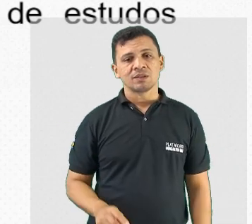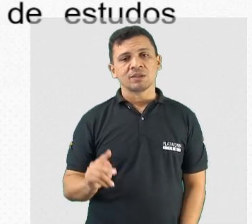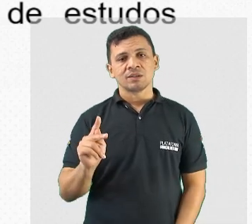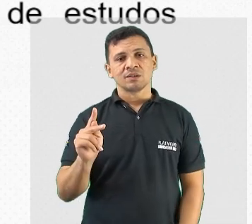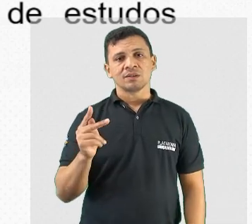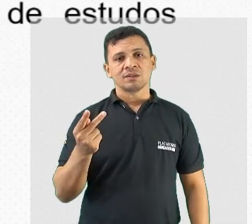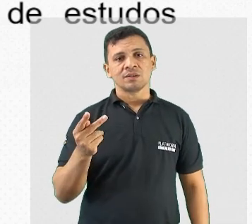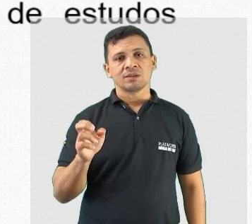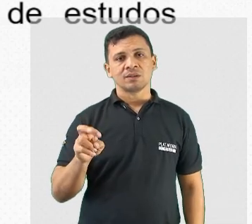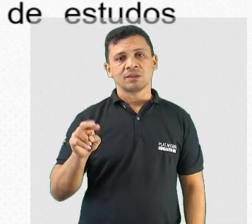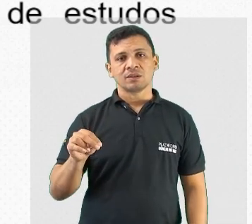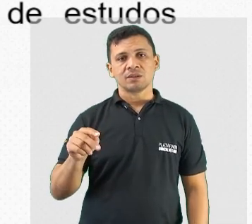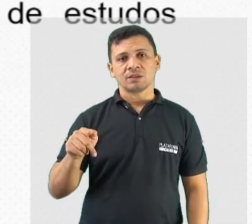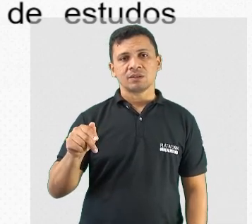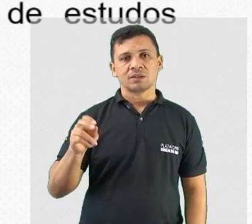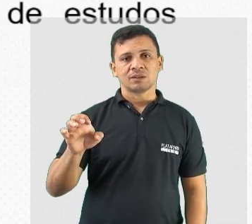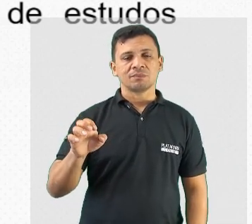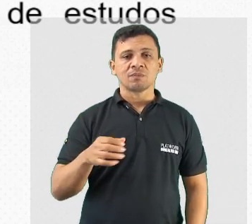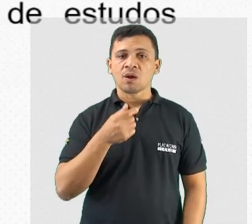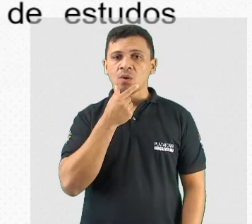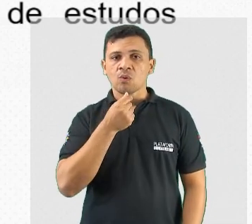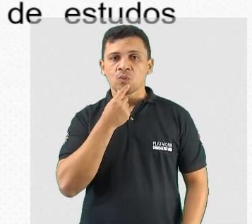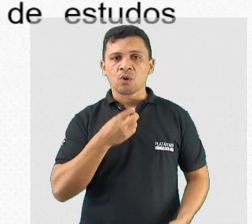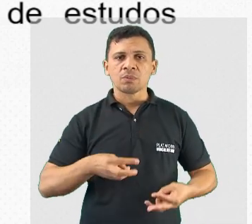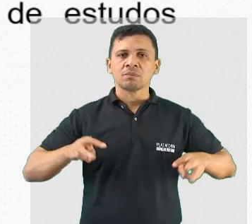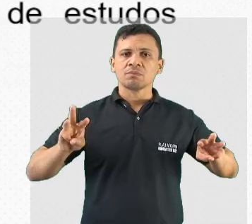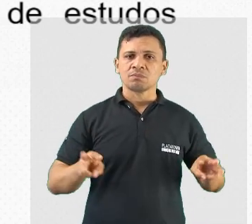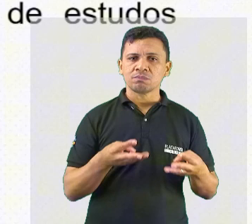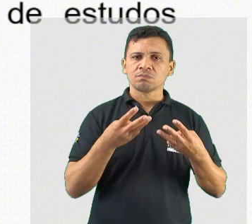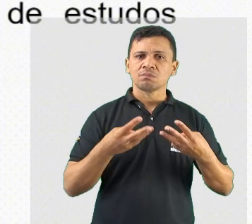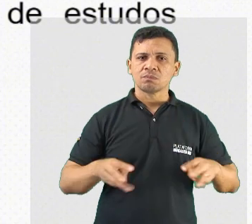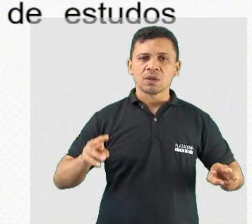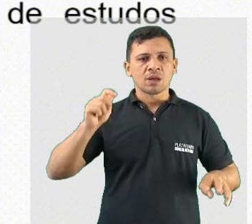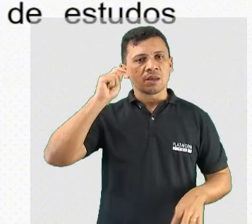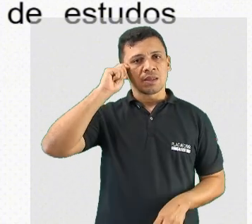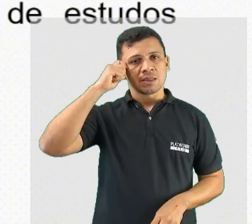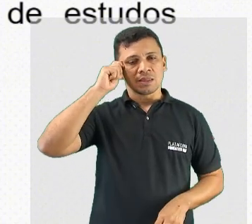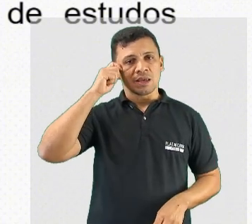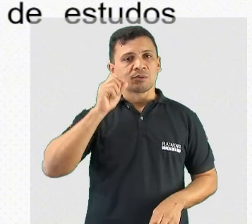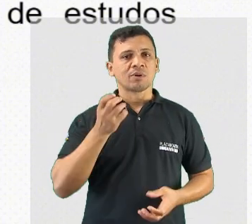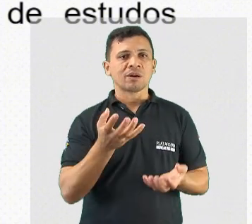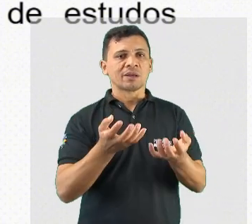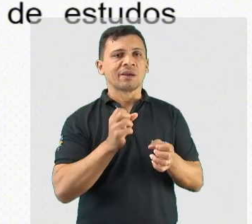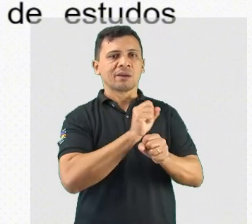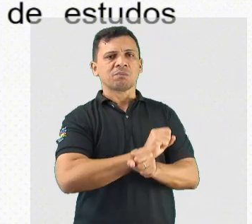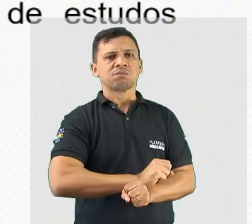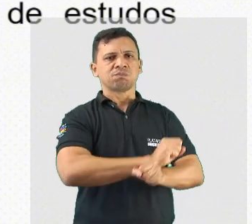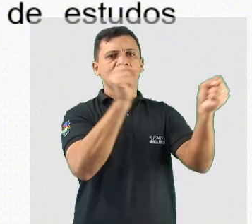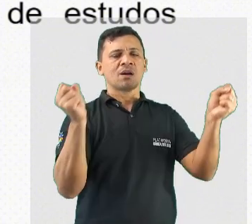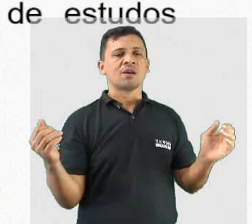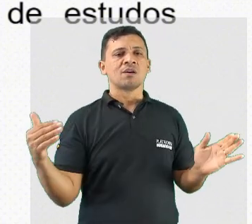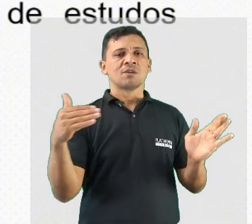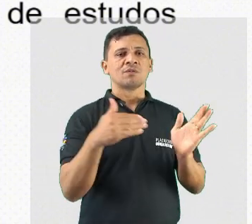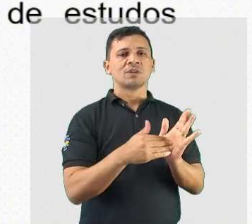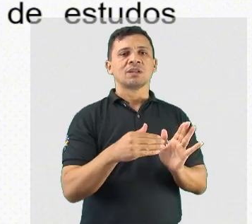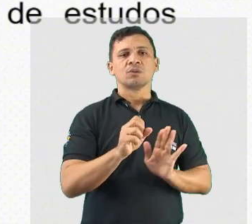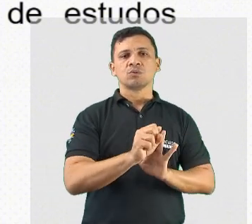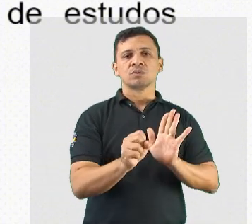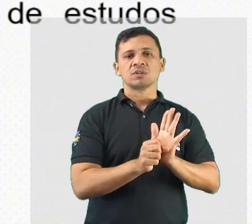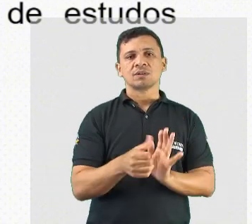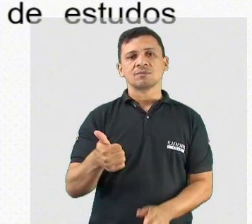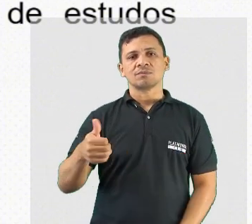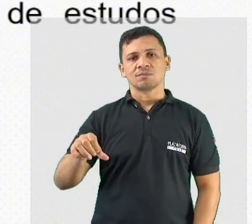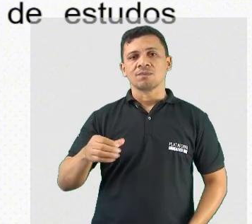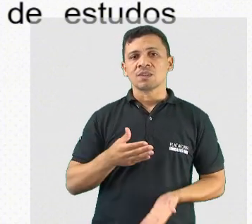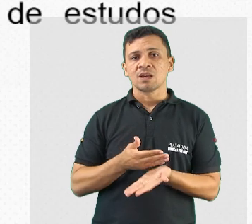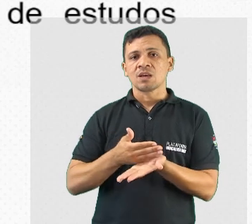Almeida. Foi maestro e compositor negro, abolicionista, no final do século XIX, início do século XX, né? Ele